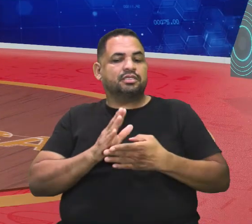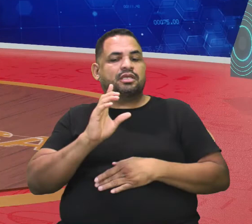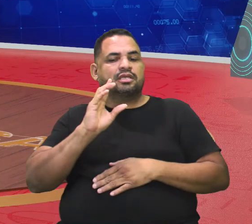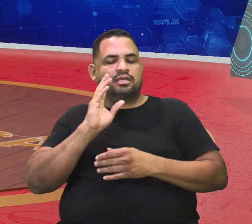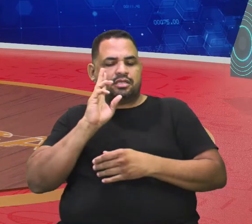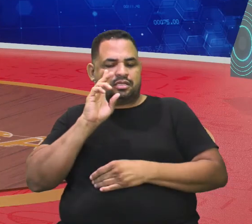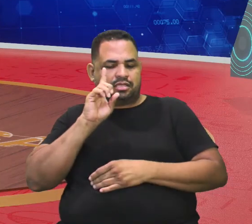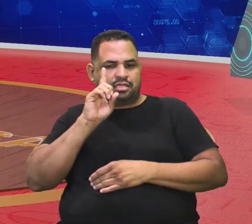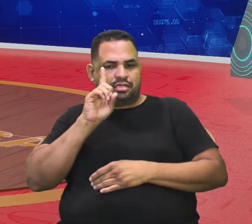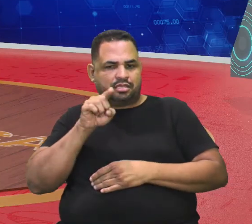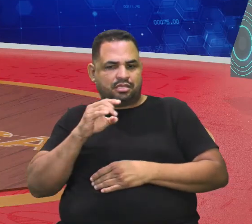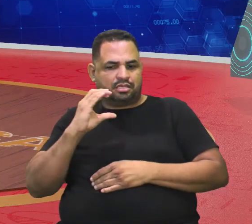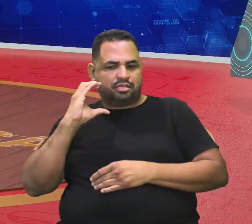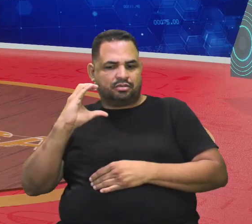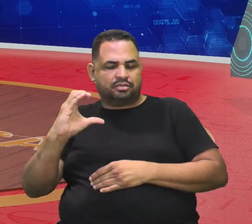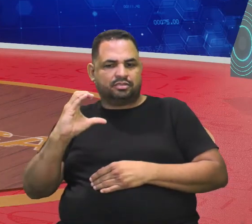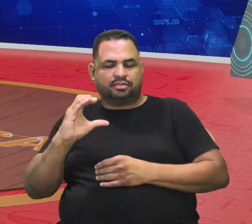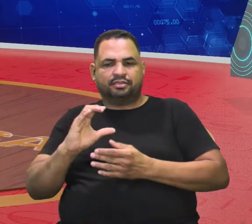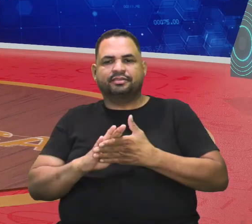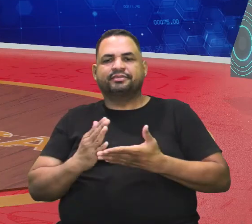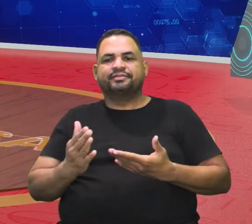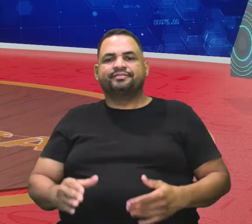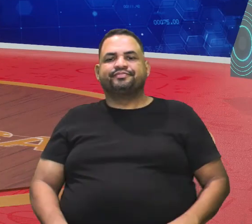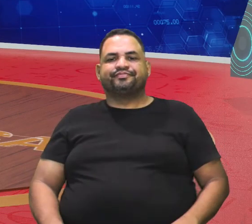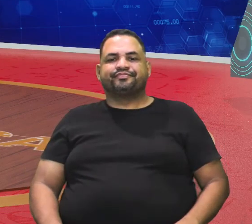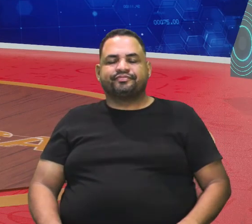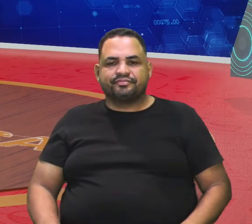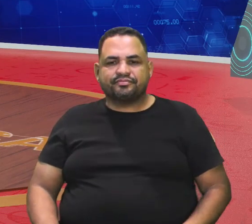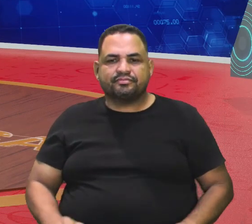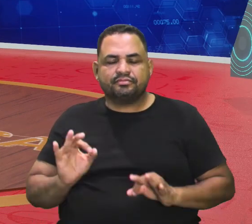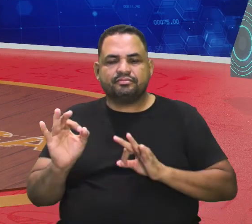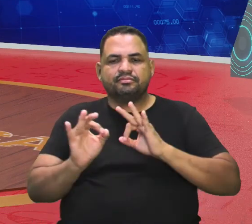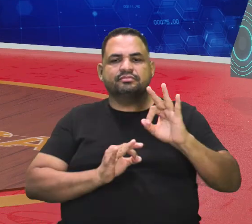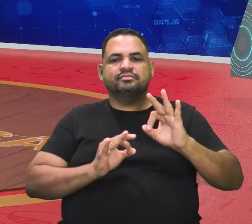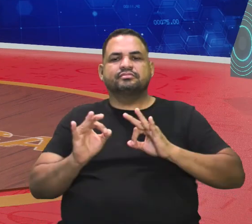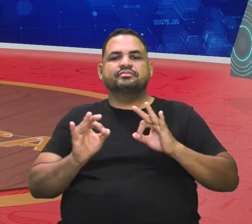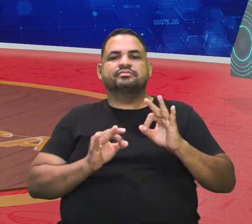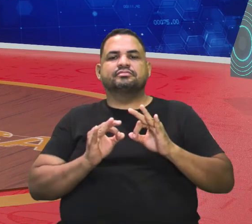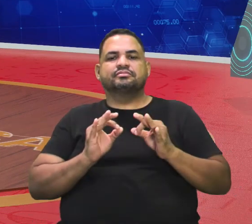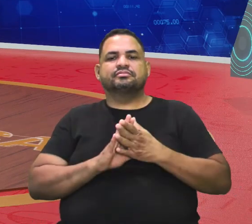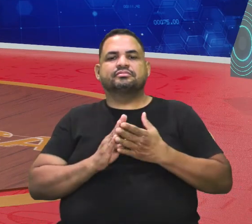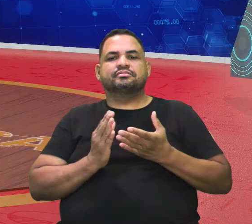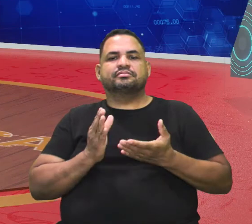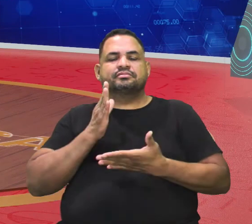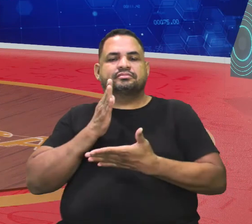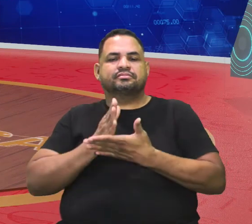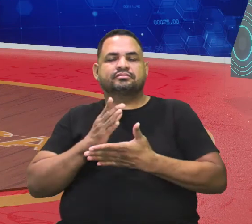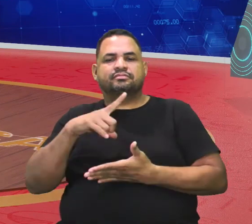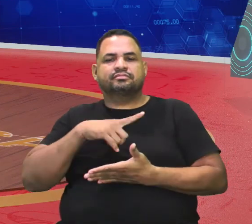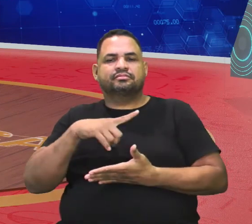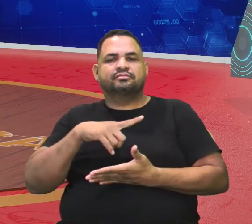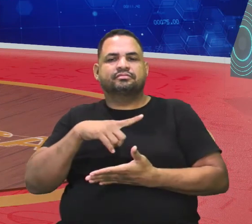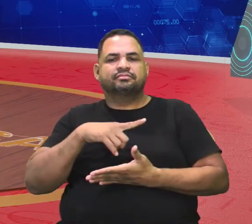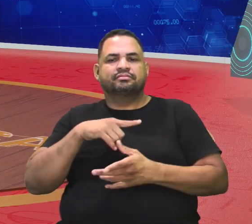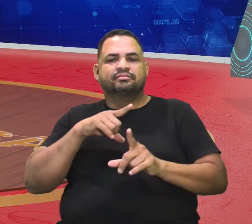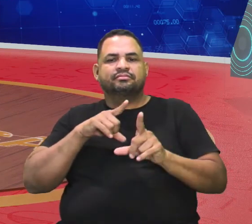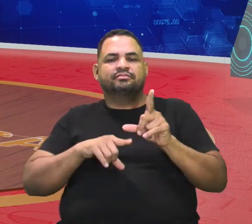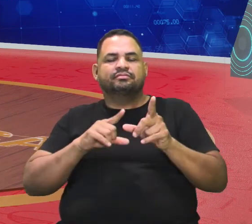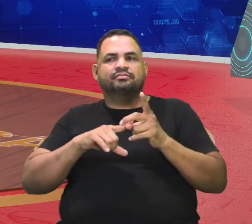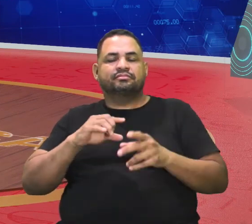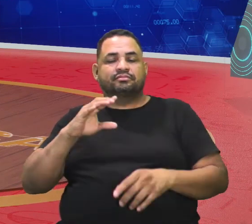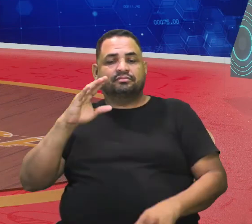nós começamos a falar, esse número complexo, ele vai ser formado por uma parte que tem uma